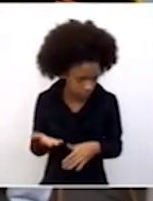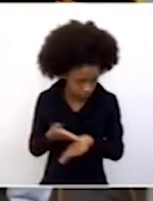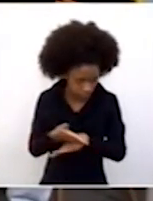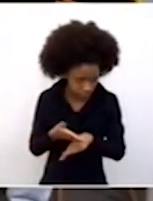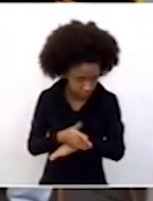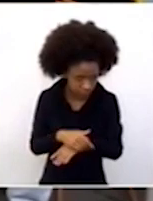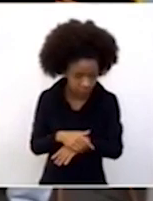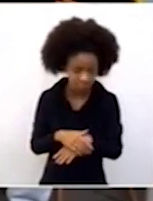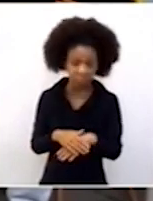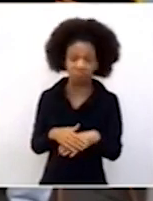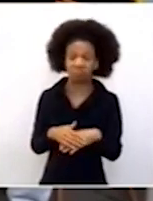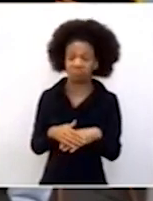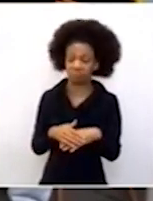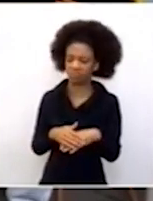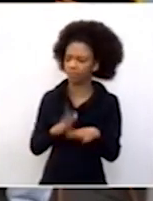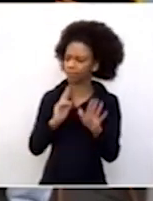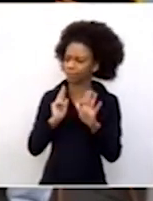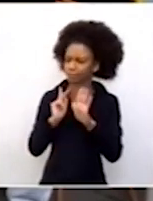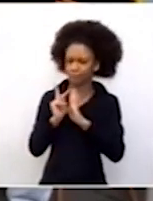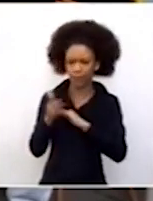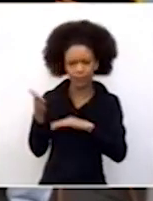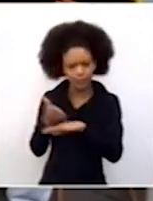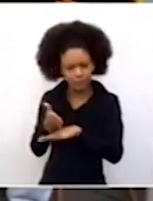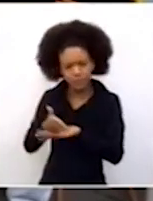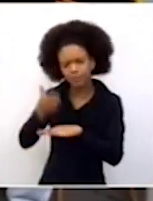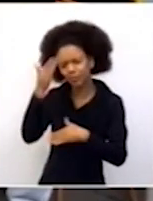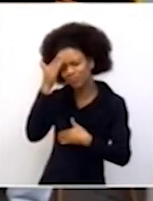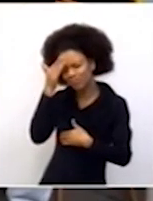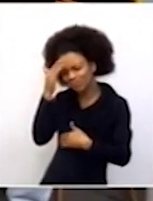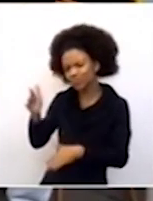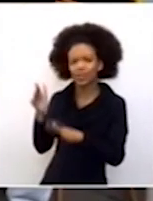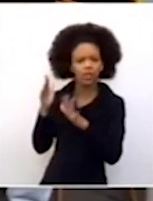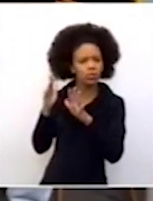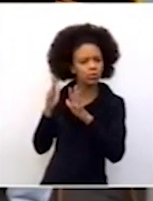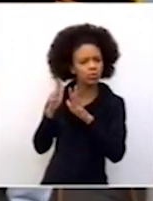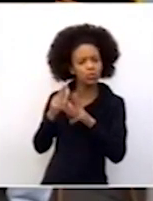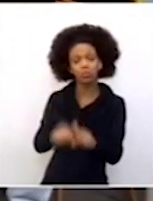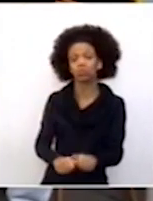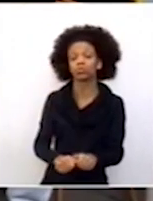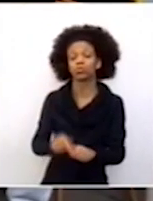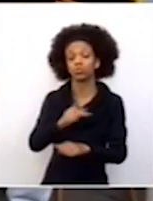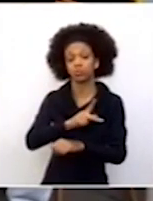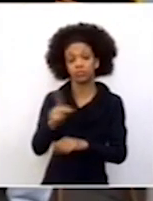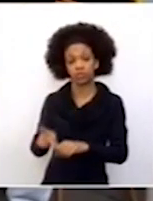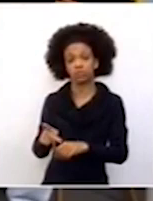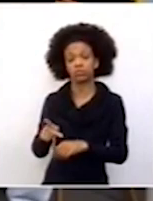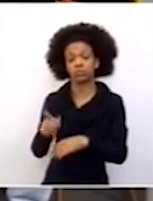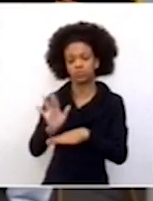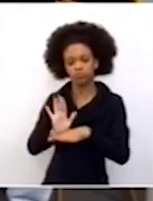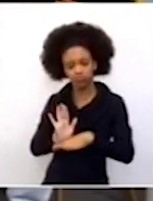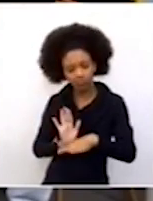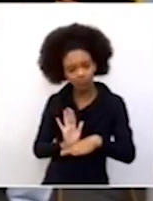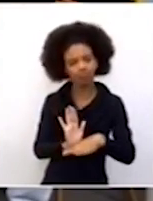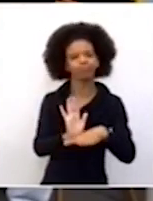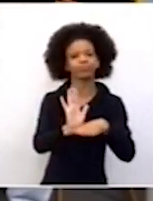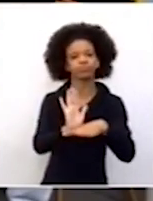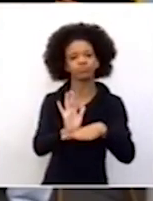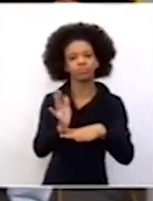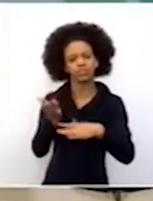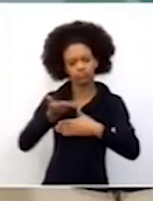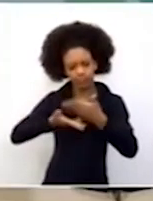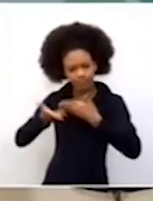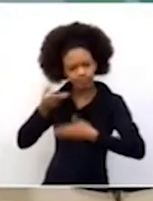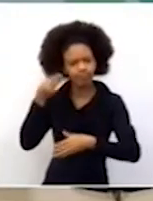Olha, muitas participações. Gostaria de agradecer a todos os professores por essa colaboração, por esse momento de troca